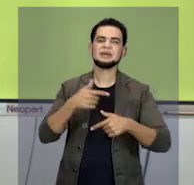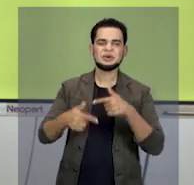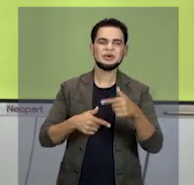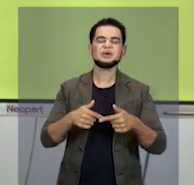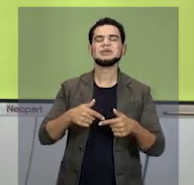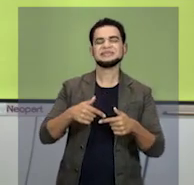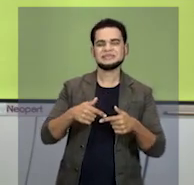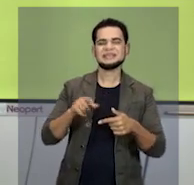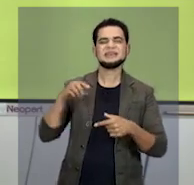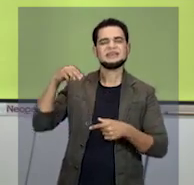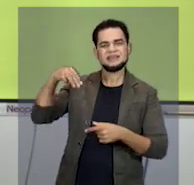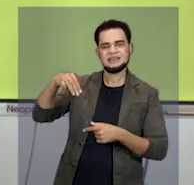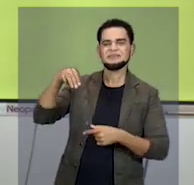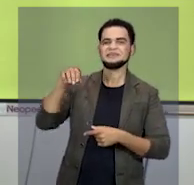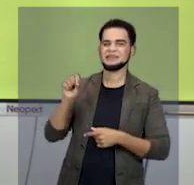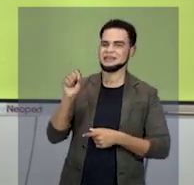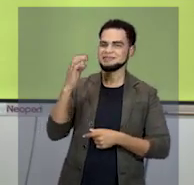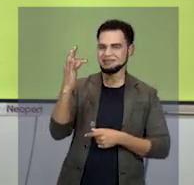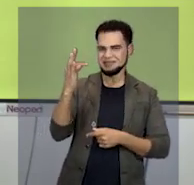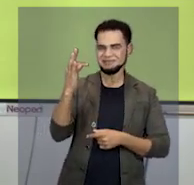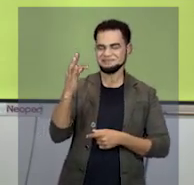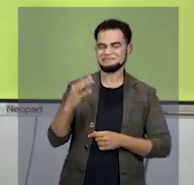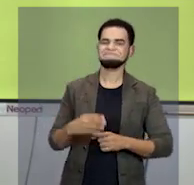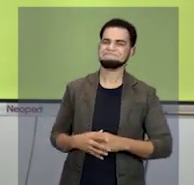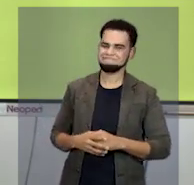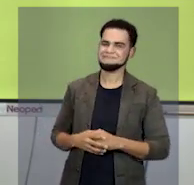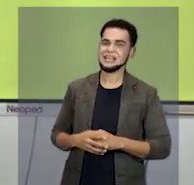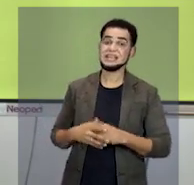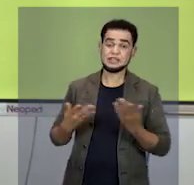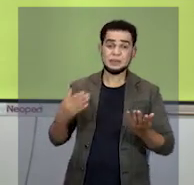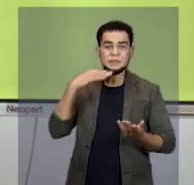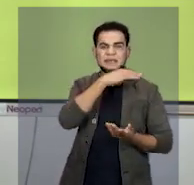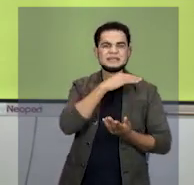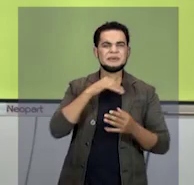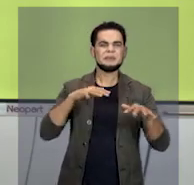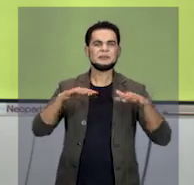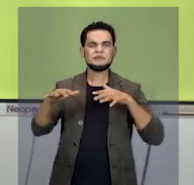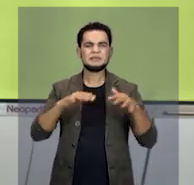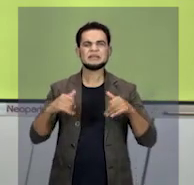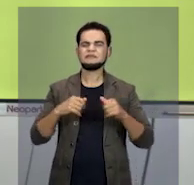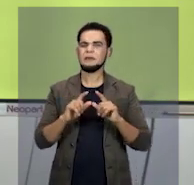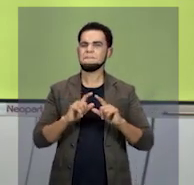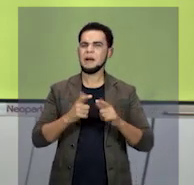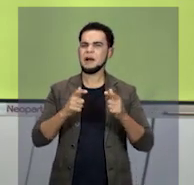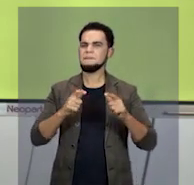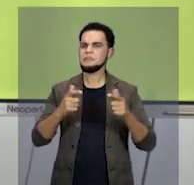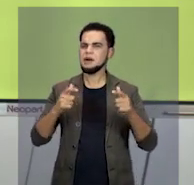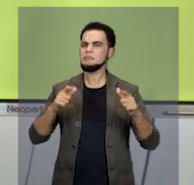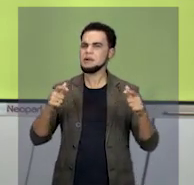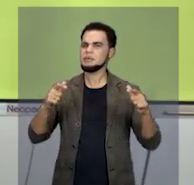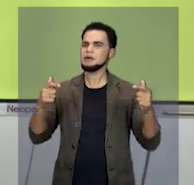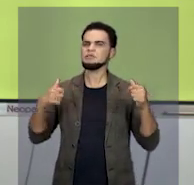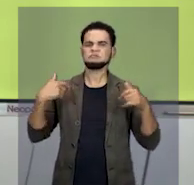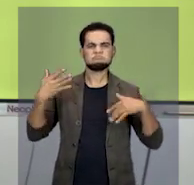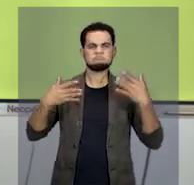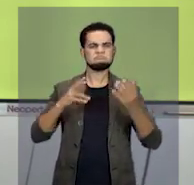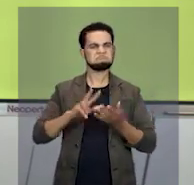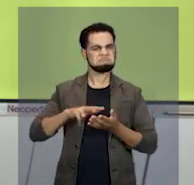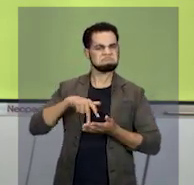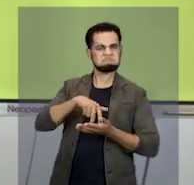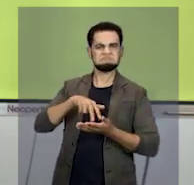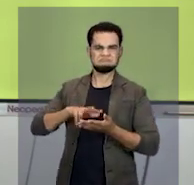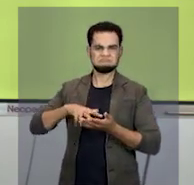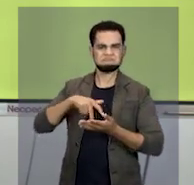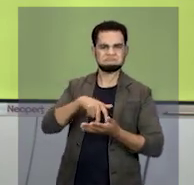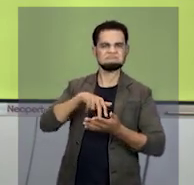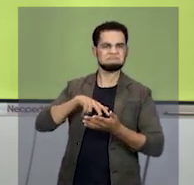conhecido como MST. Então, ou seja, esses movimentos foram crescendo ao longo do tempo, justamente ganhando força, ganhando corpo, justamente a